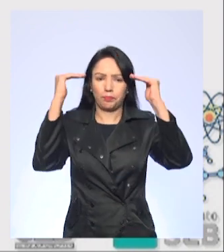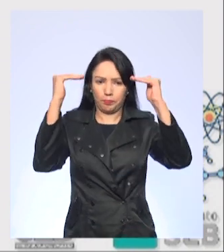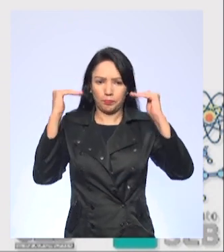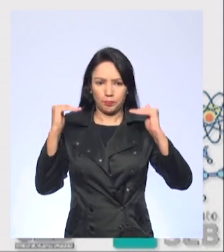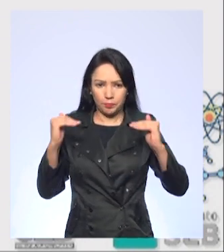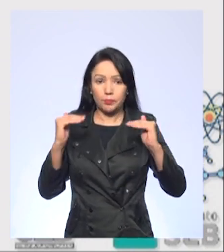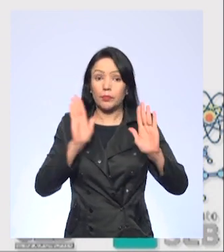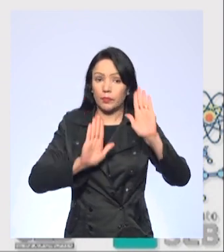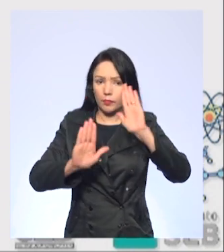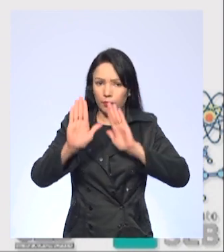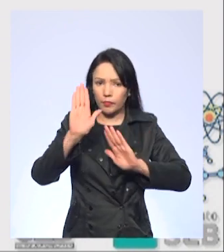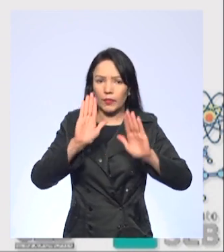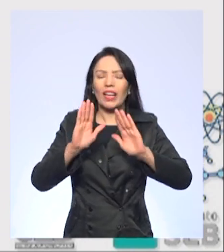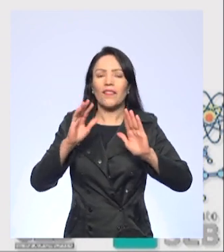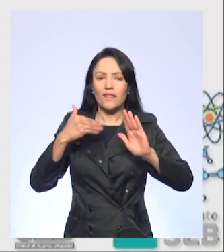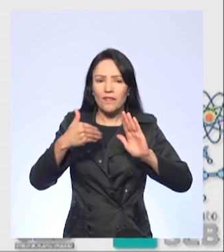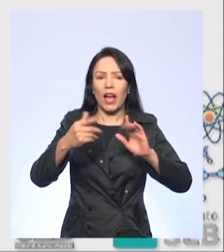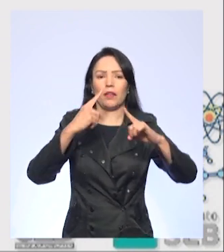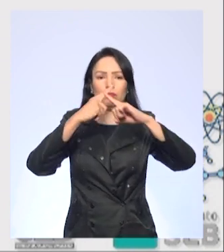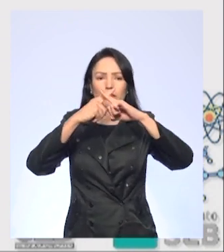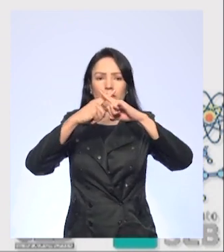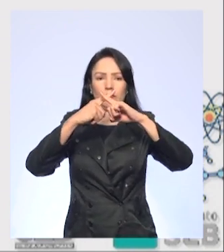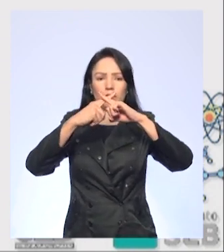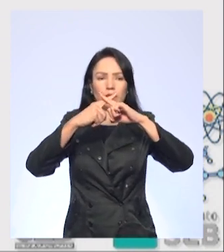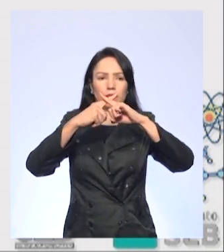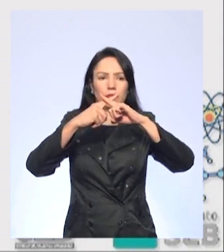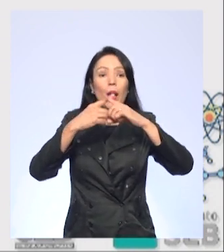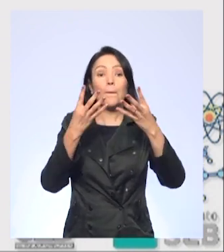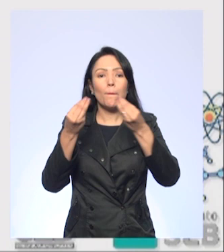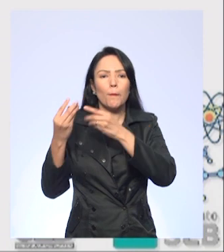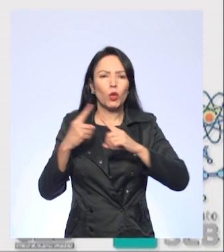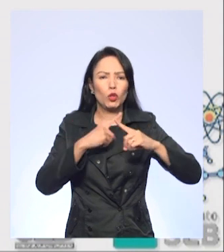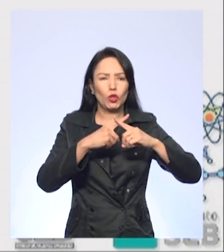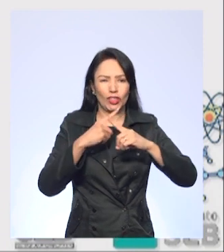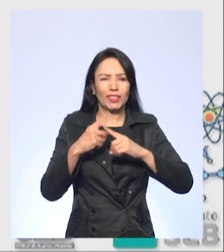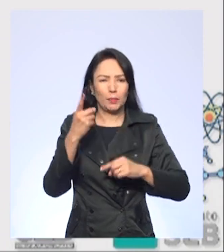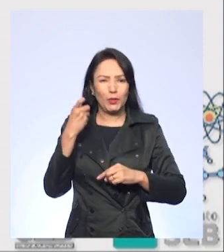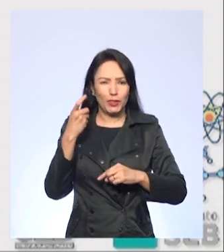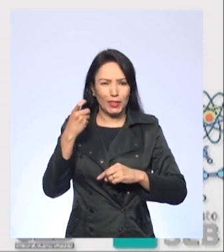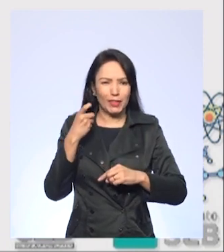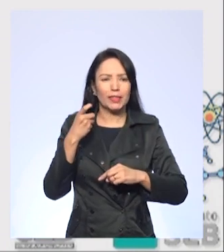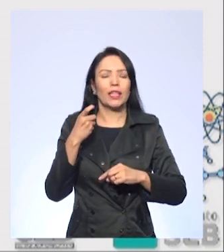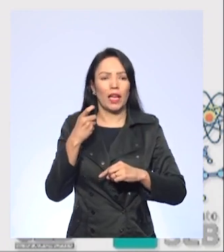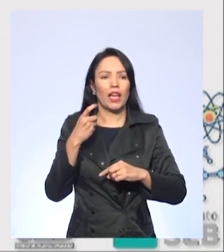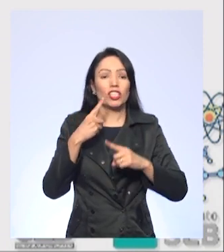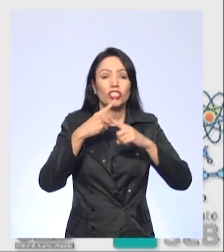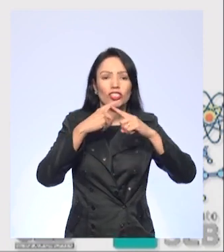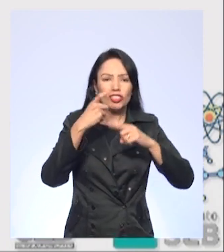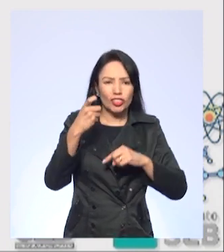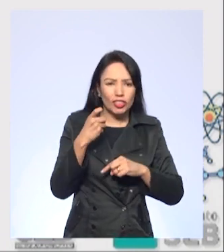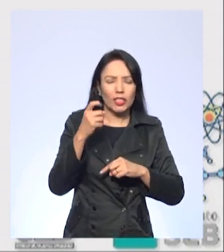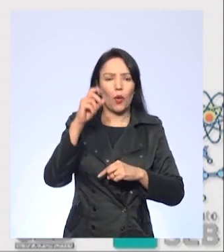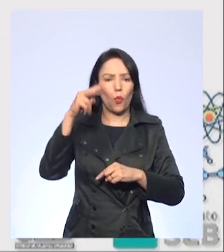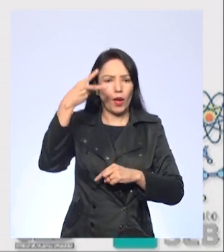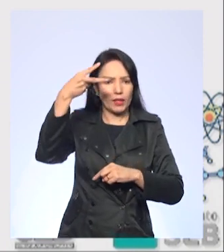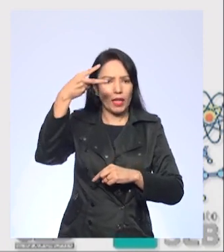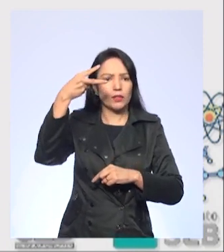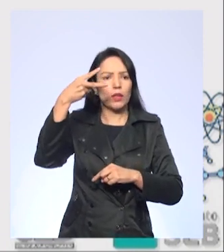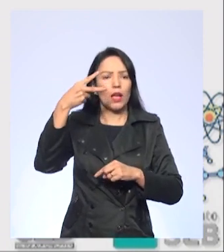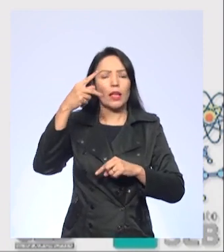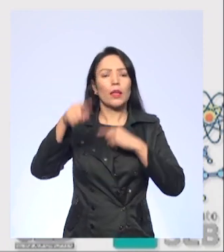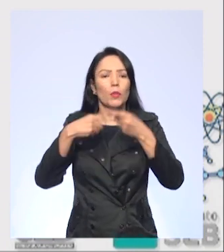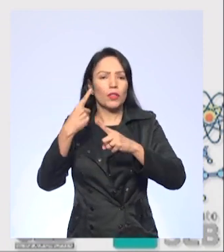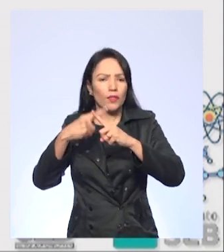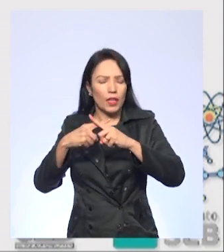proporção, porque nós vamos multiplicar essa proporção em cruz. X vezes x, x quadrado. 24 menos x, eu multiplico por 12